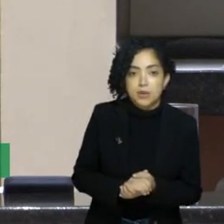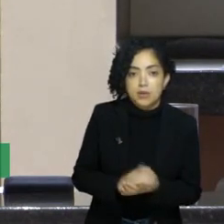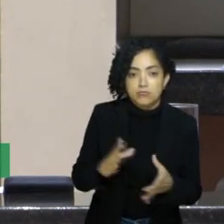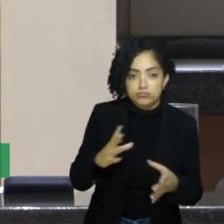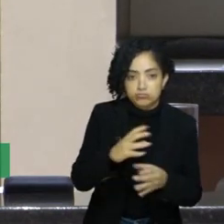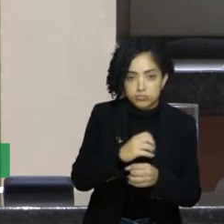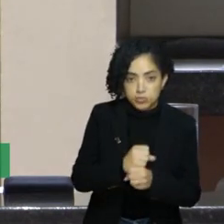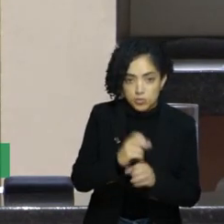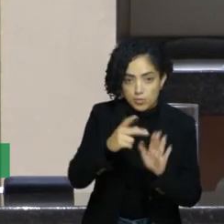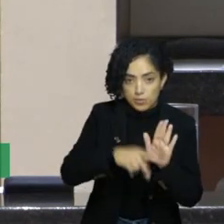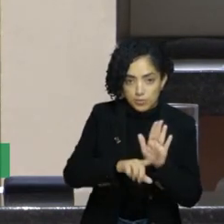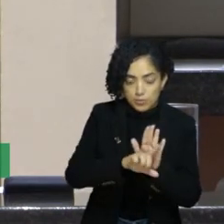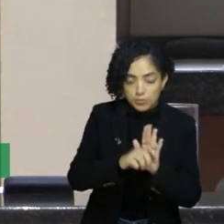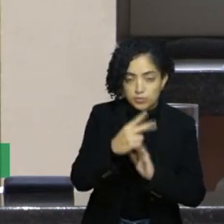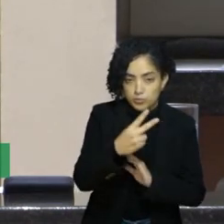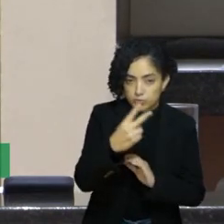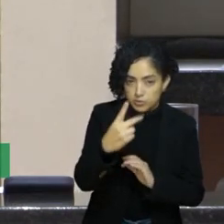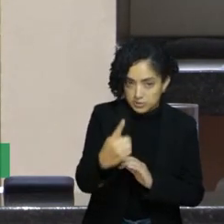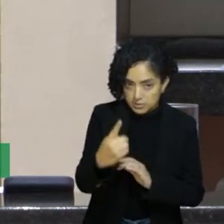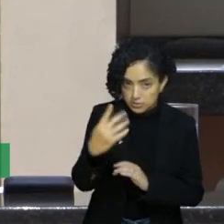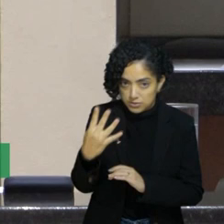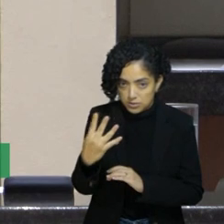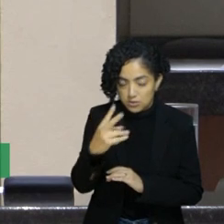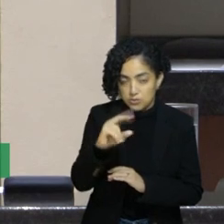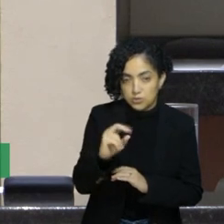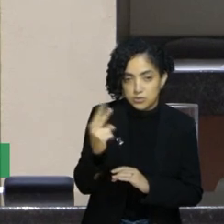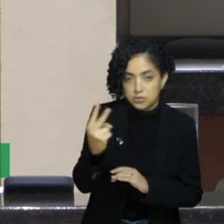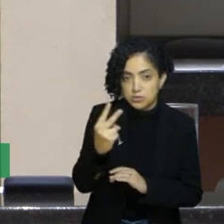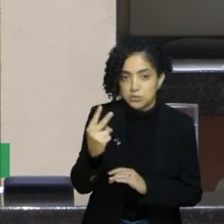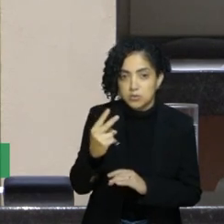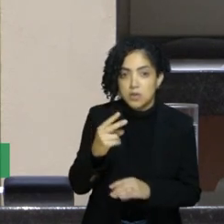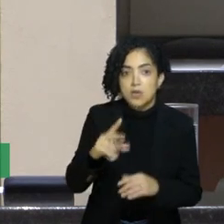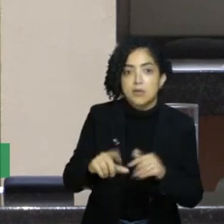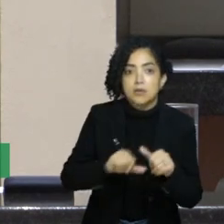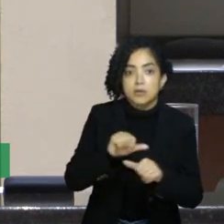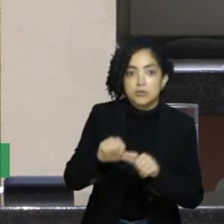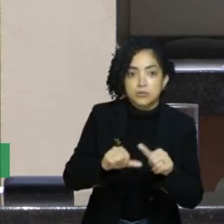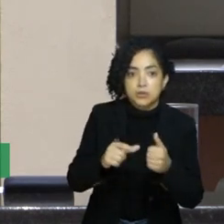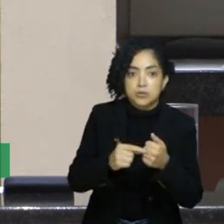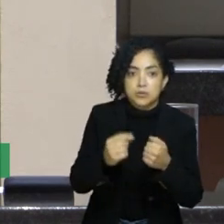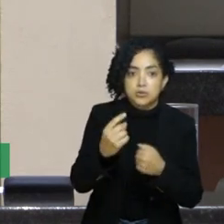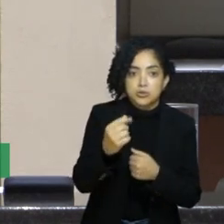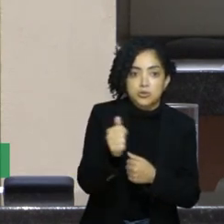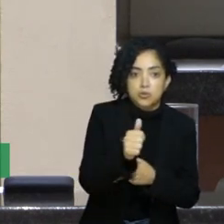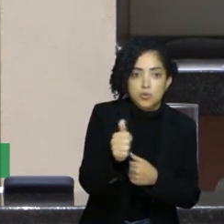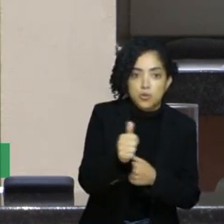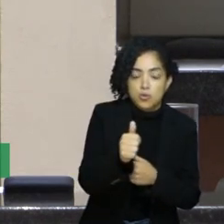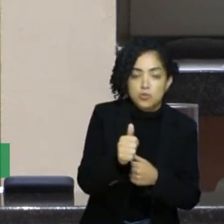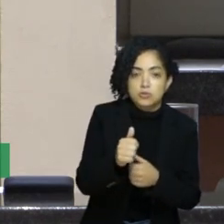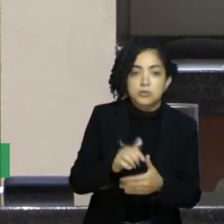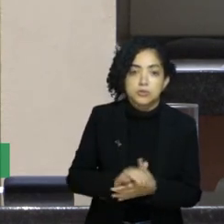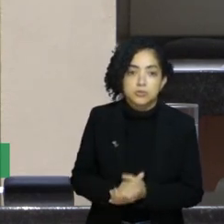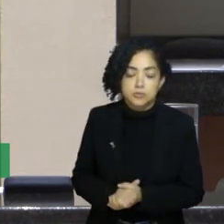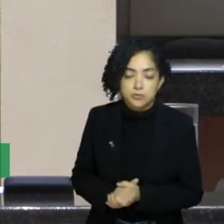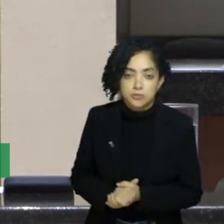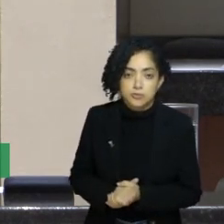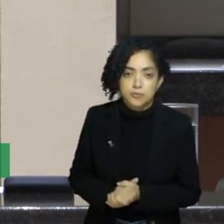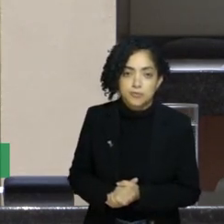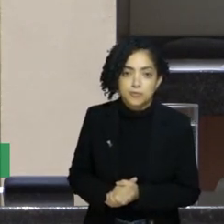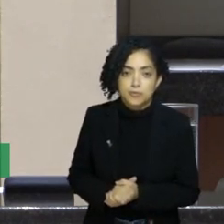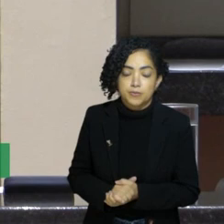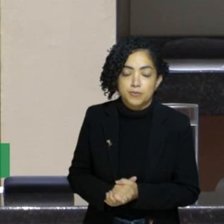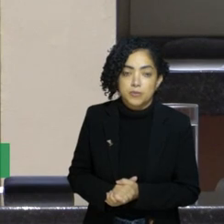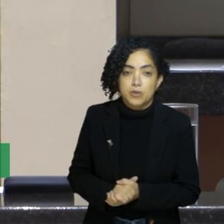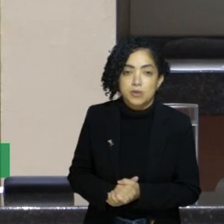ao projeto de lei 214/2022, que altera o artigo 11 da lei número 13.136 de 2004,